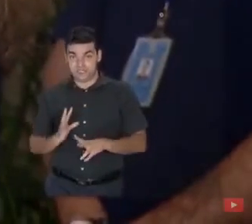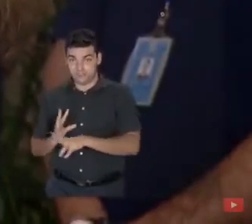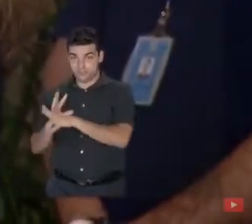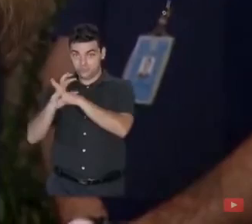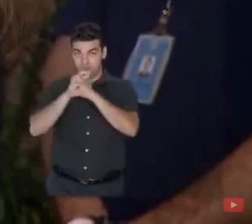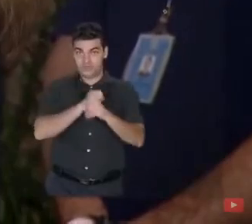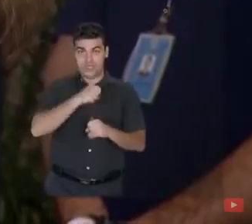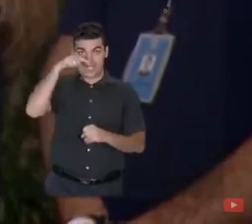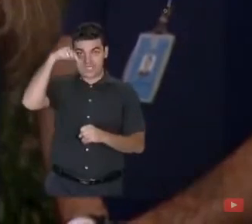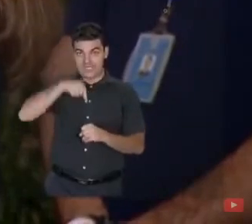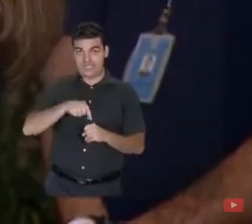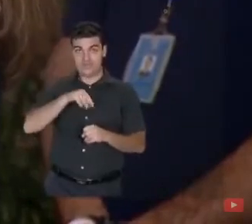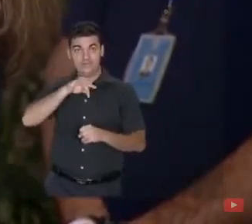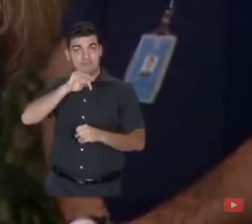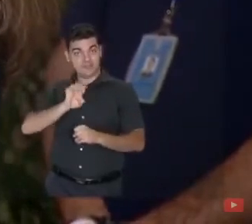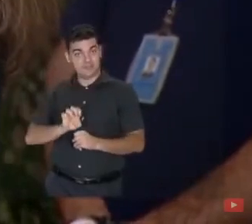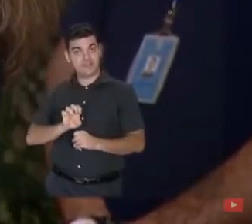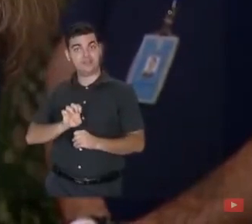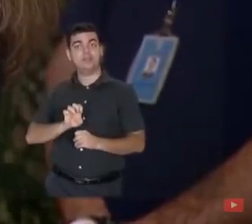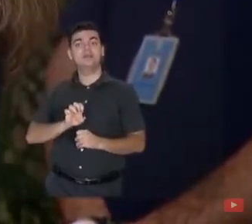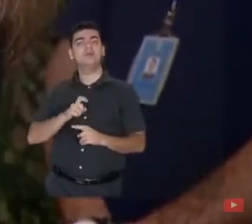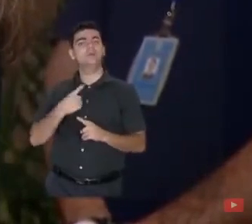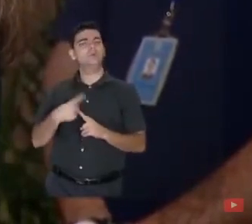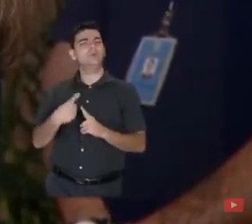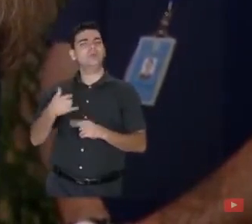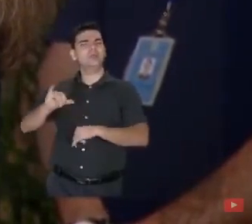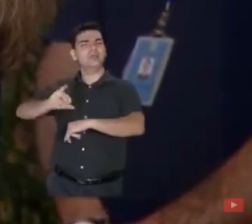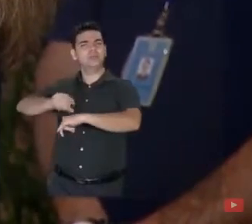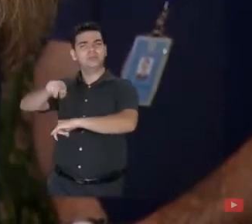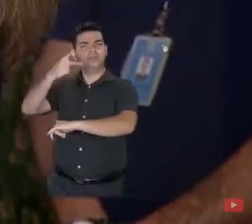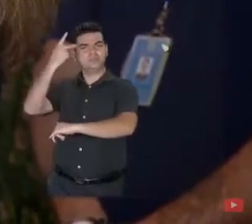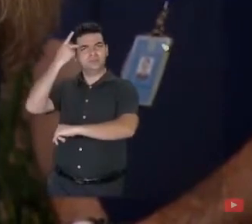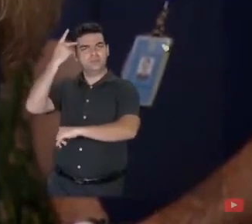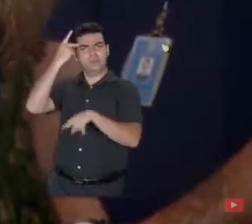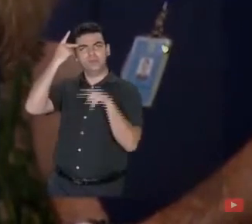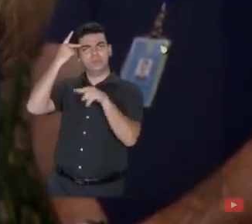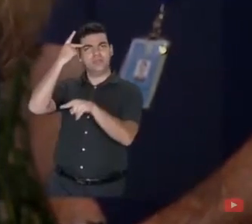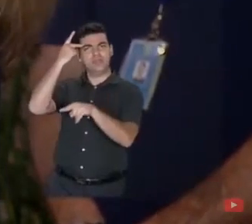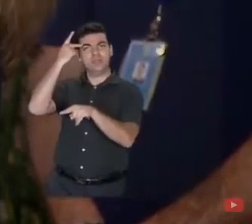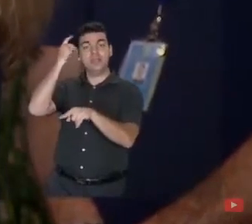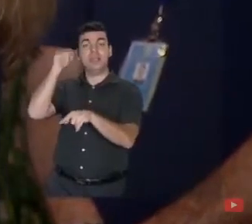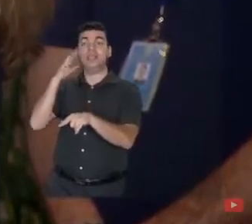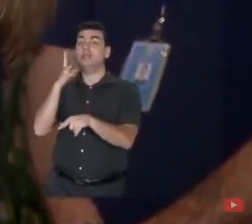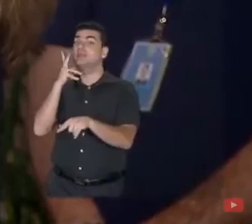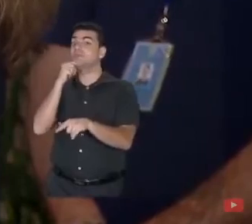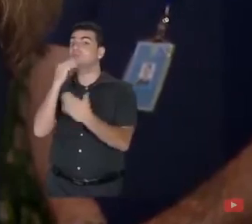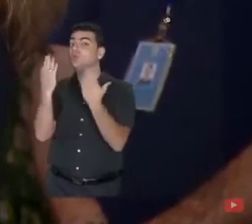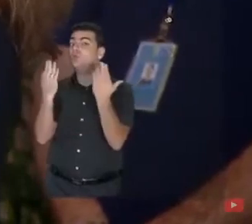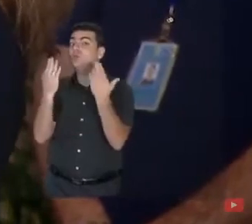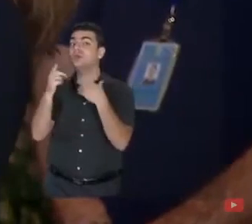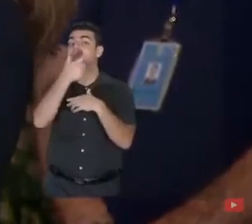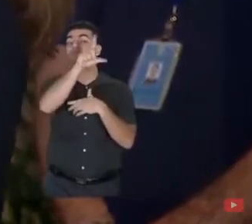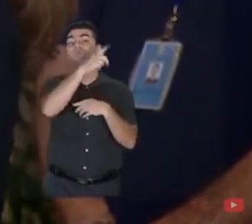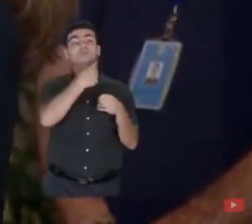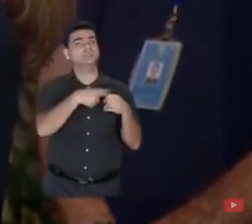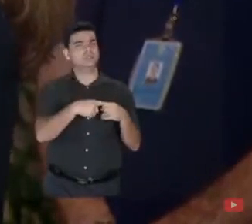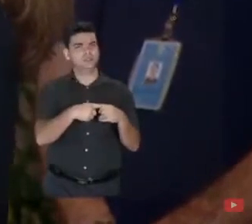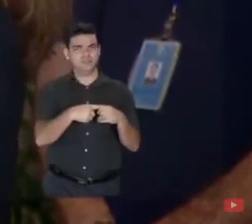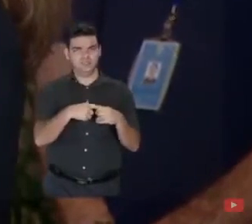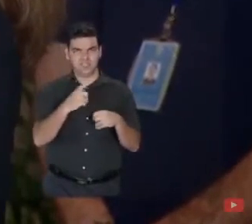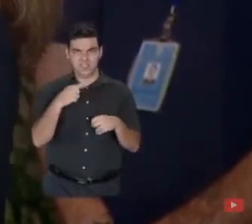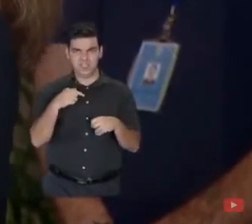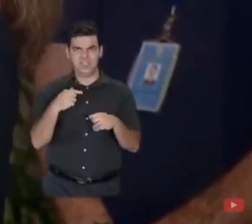toda está sendo feita pelo TSE, por que a capital de São Paulo ficou tão atrasada em relação às outras cidades? São